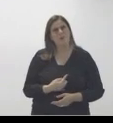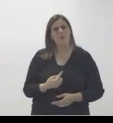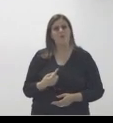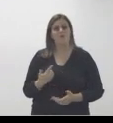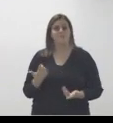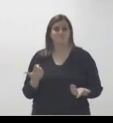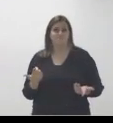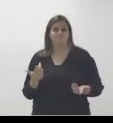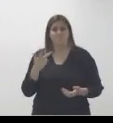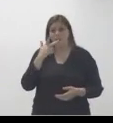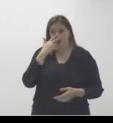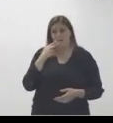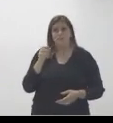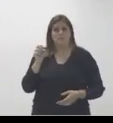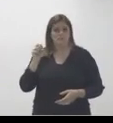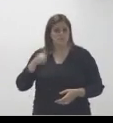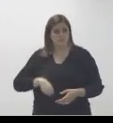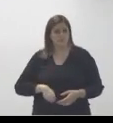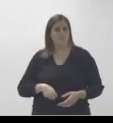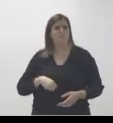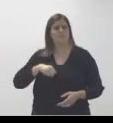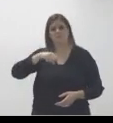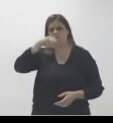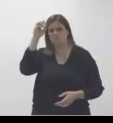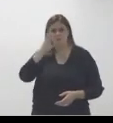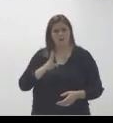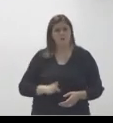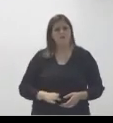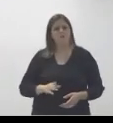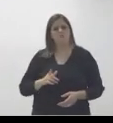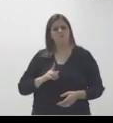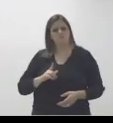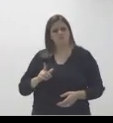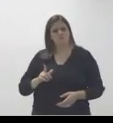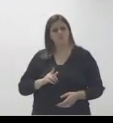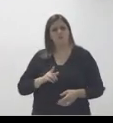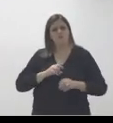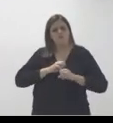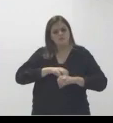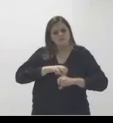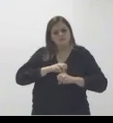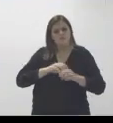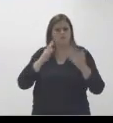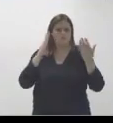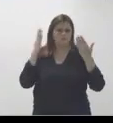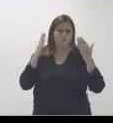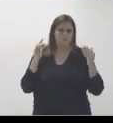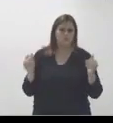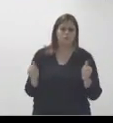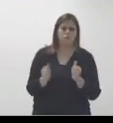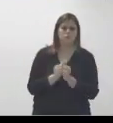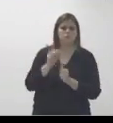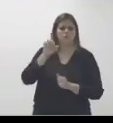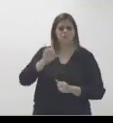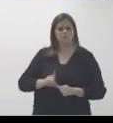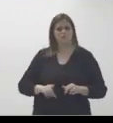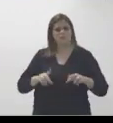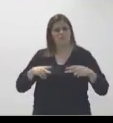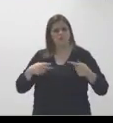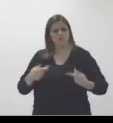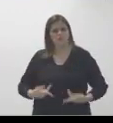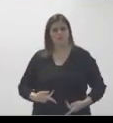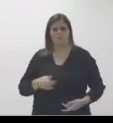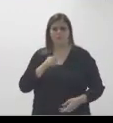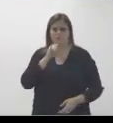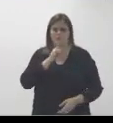nacionais da psicologia a temas transversais por exemplo a questão do ensino de libras que temos aqui